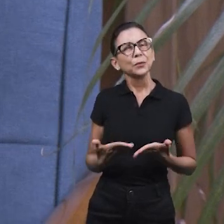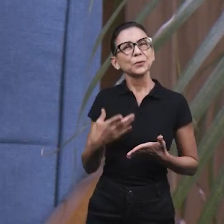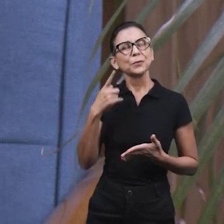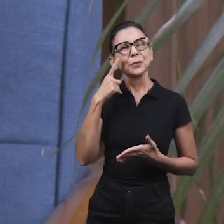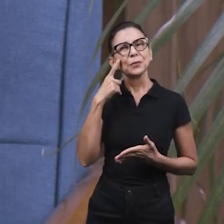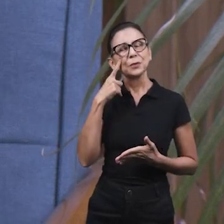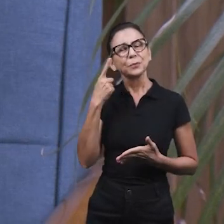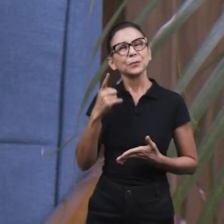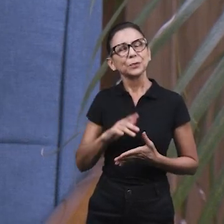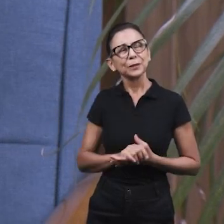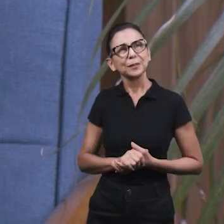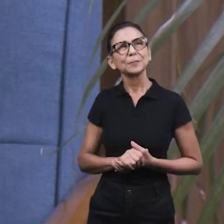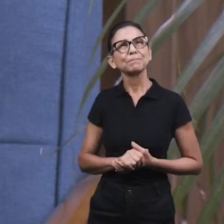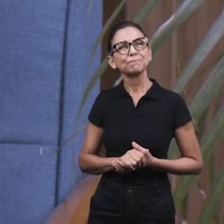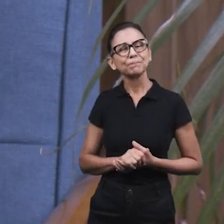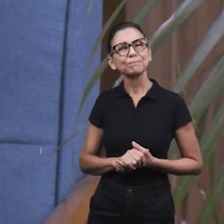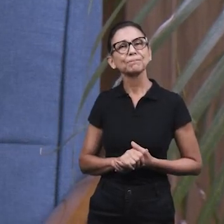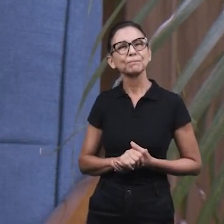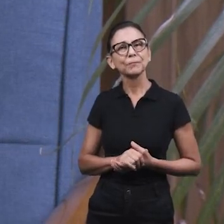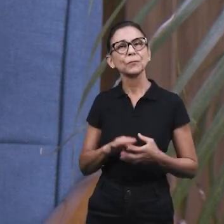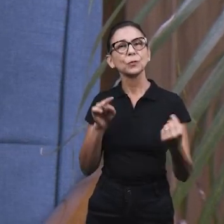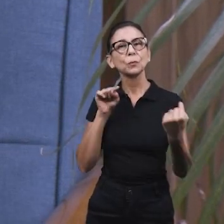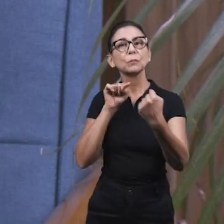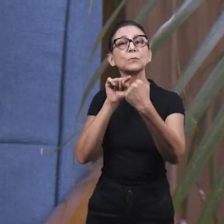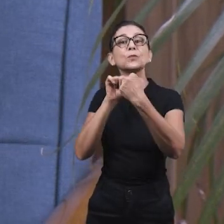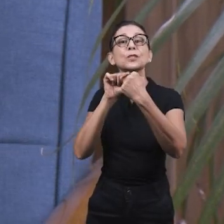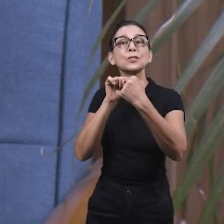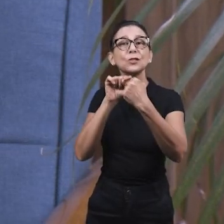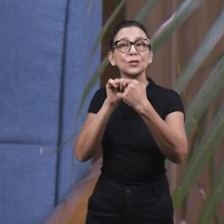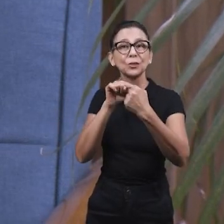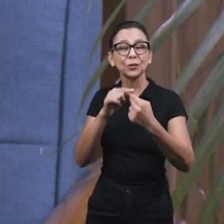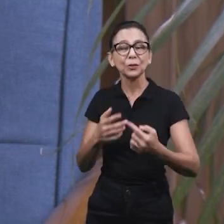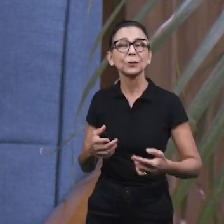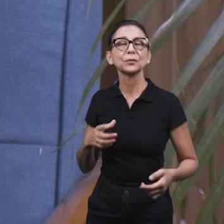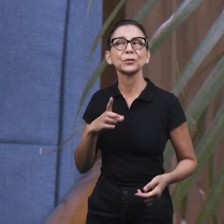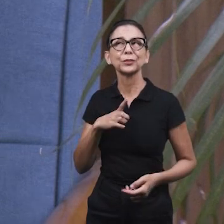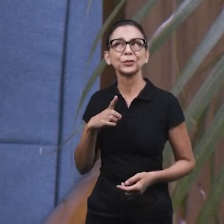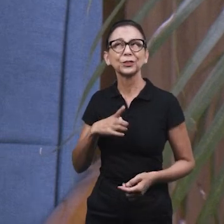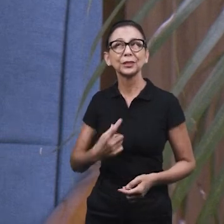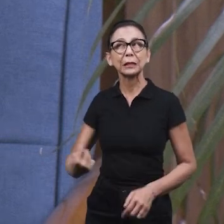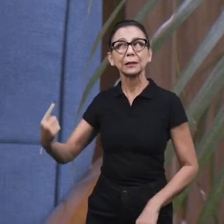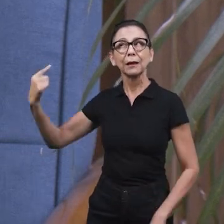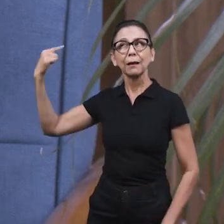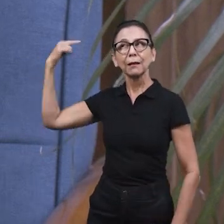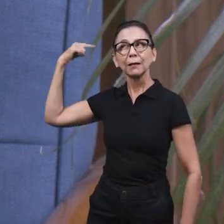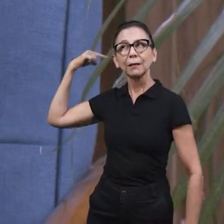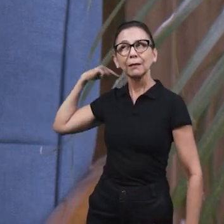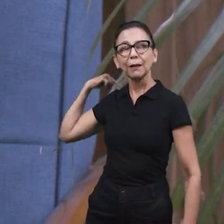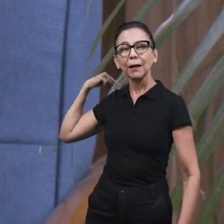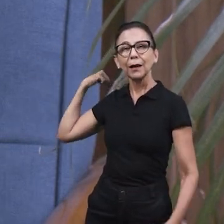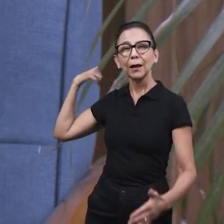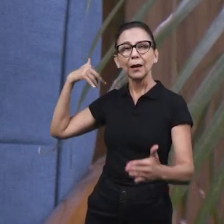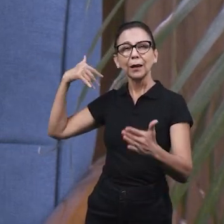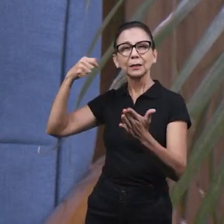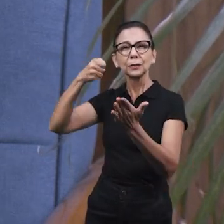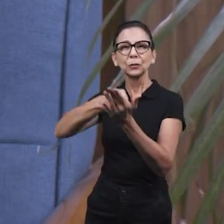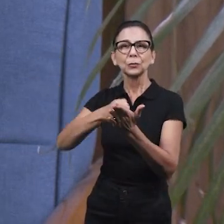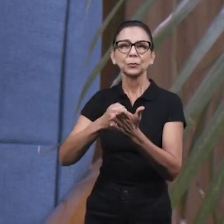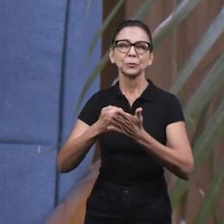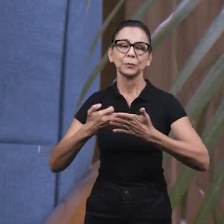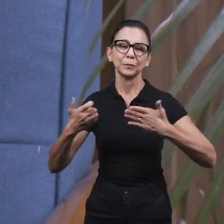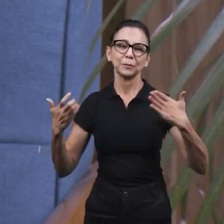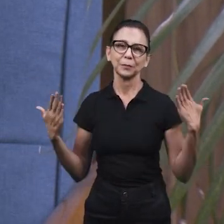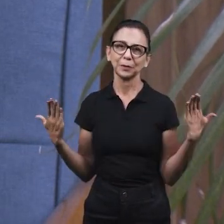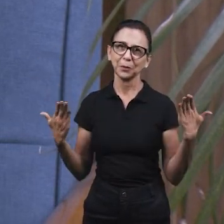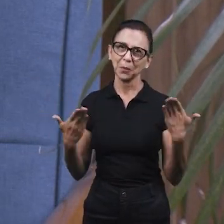para nós, porque havia nesta história um mistério, uma revelação. O